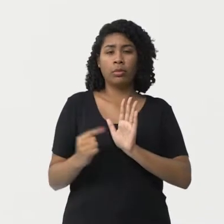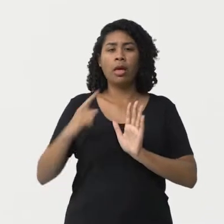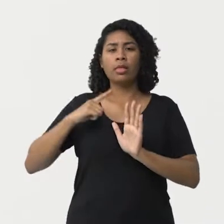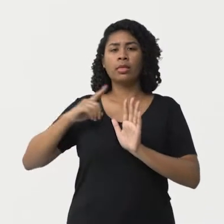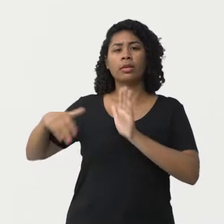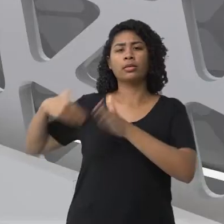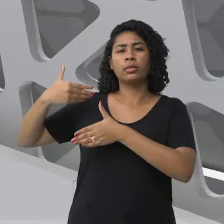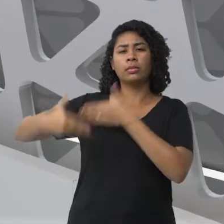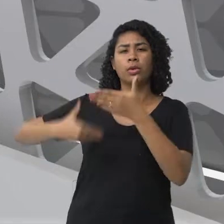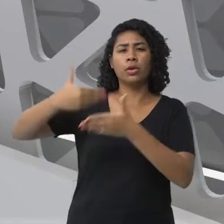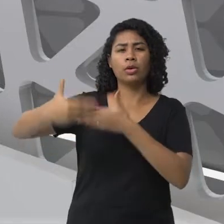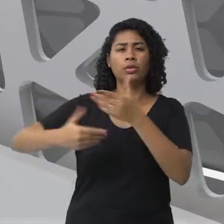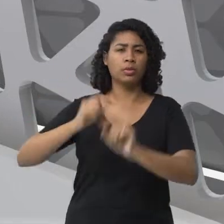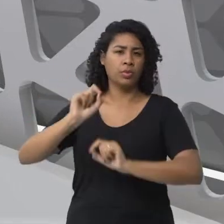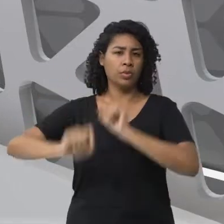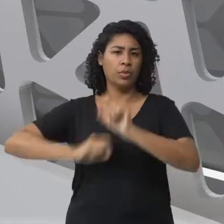de